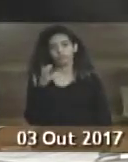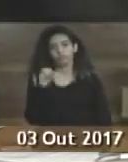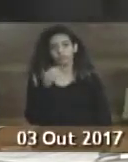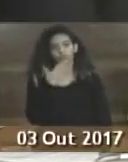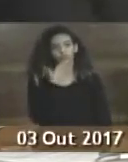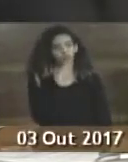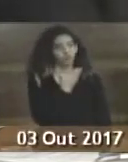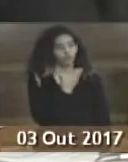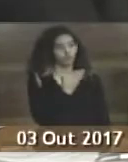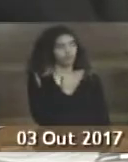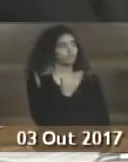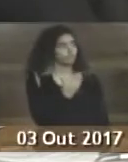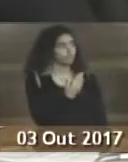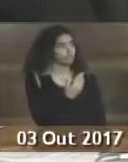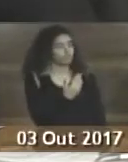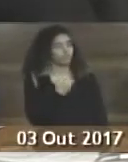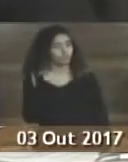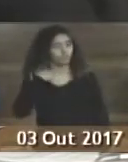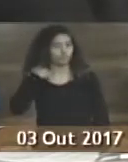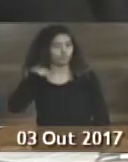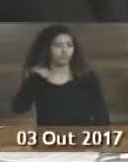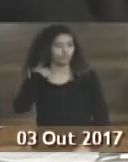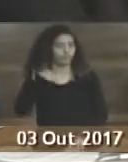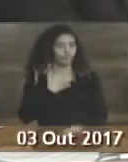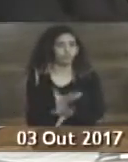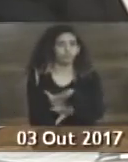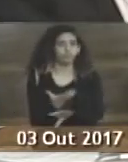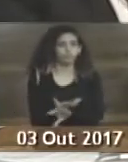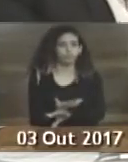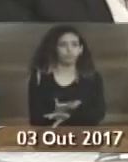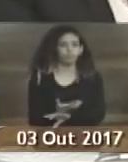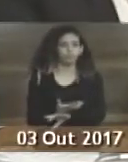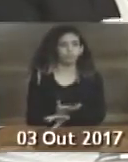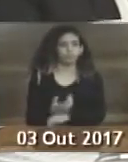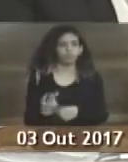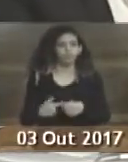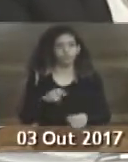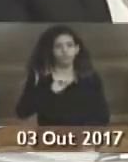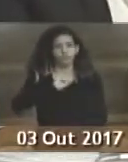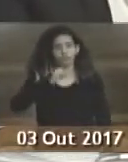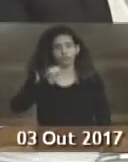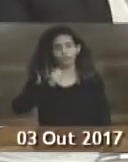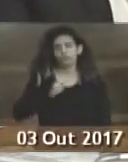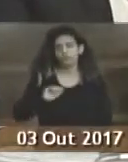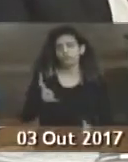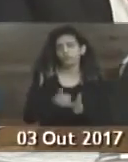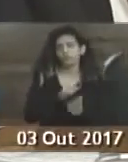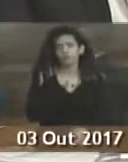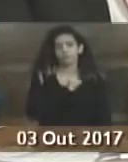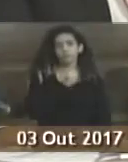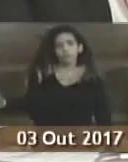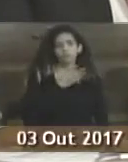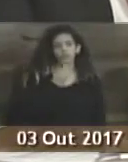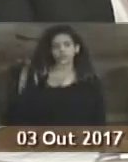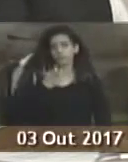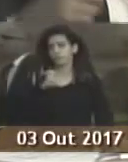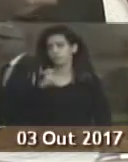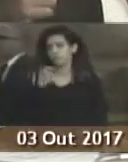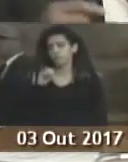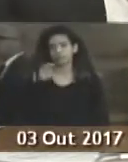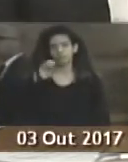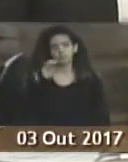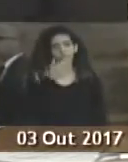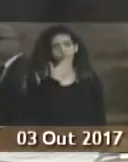um fraudário público na Praça José Pimenta, a Praça da Porteira e na Rua Itaperuna, Japuíba. Indicação número 4.590/17,